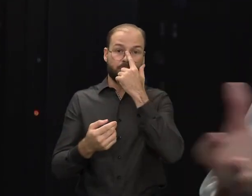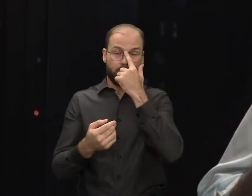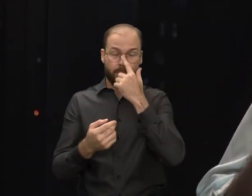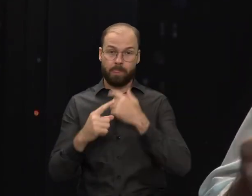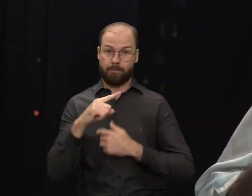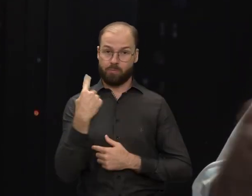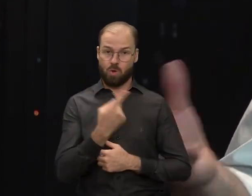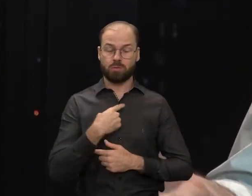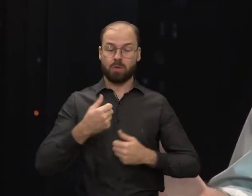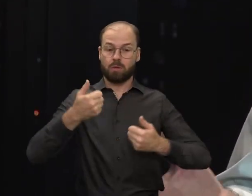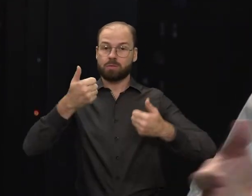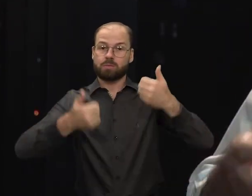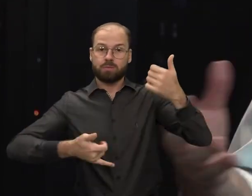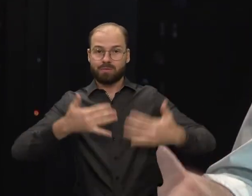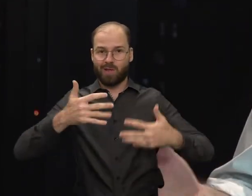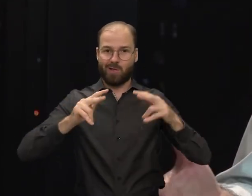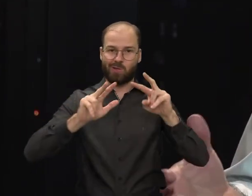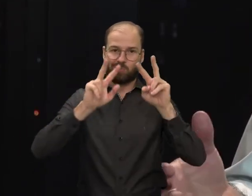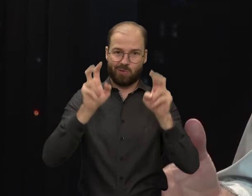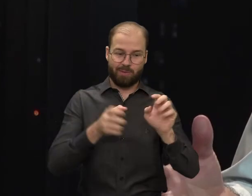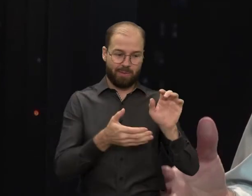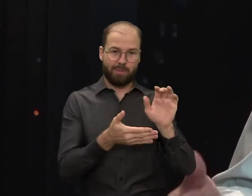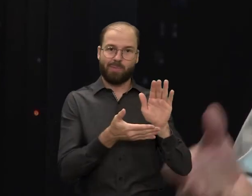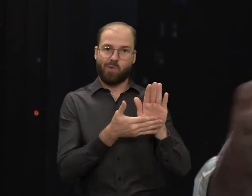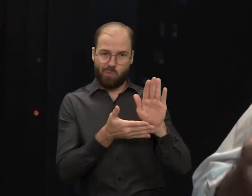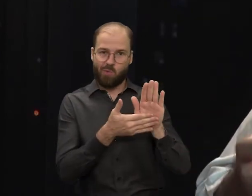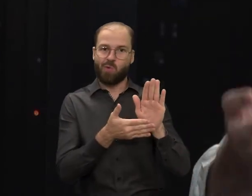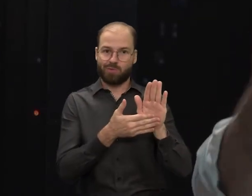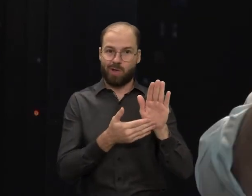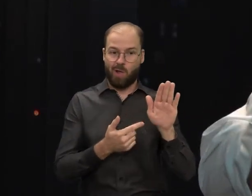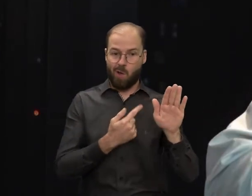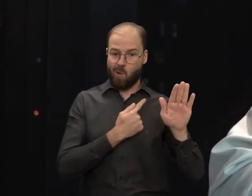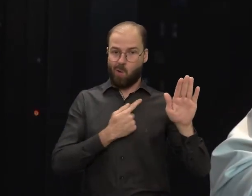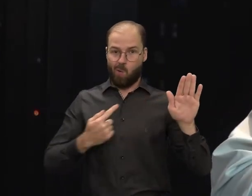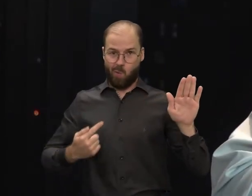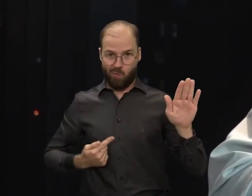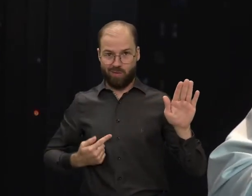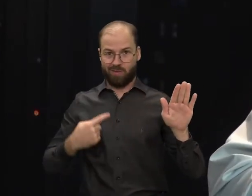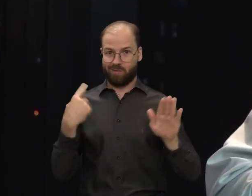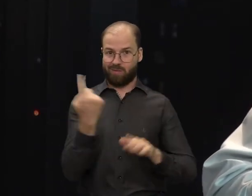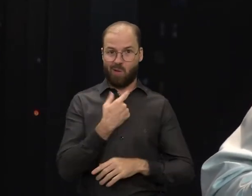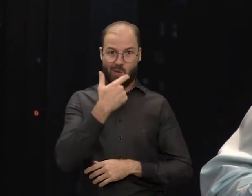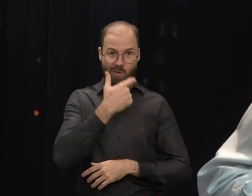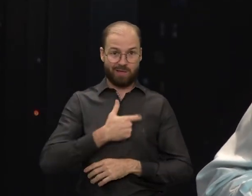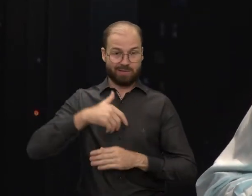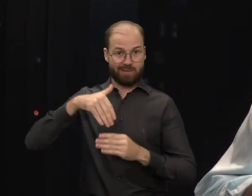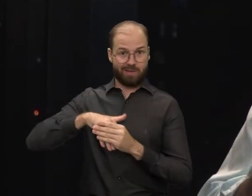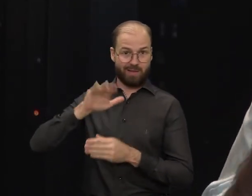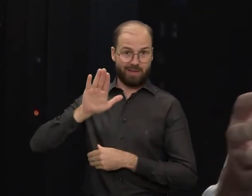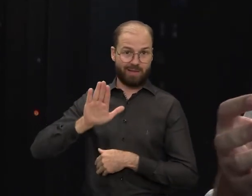nós estamos falando de planos de governos para candidatos ao governo do estado,